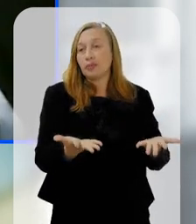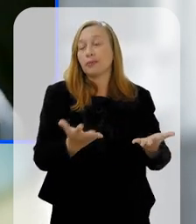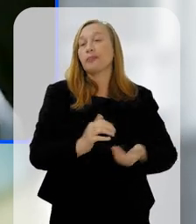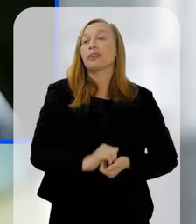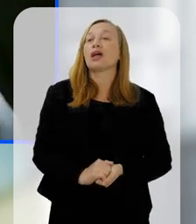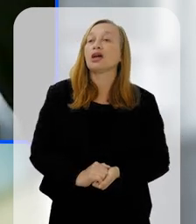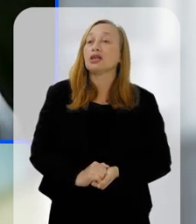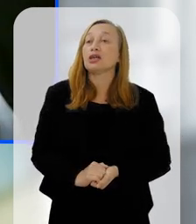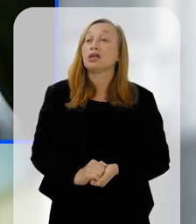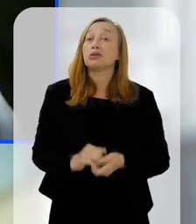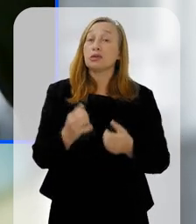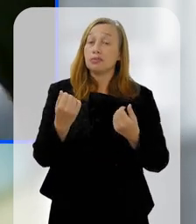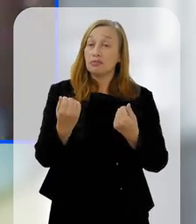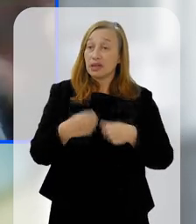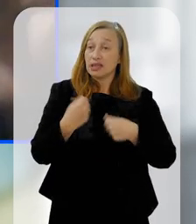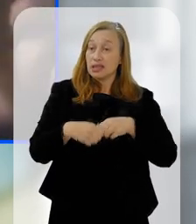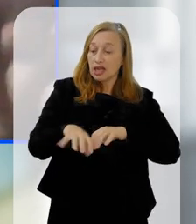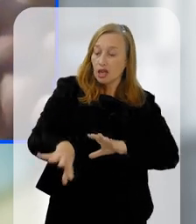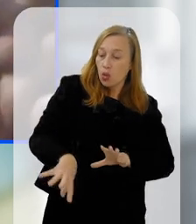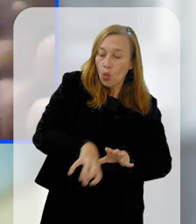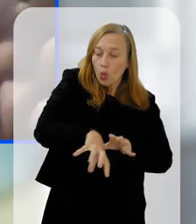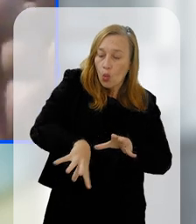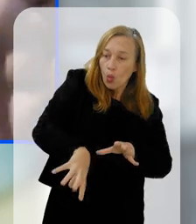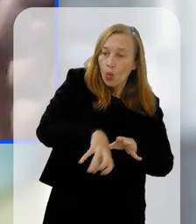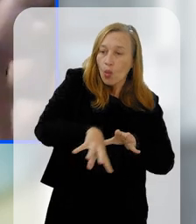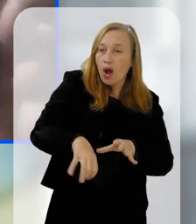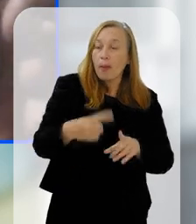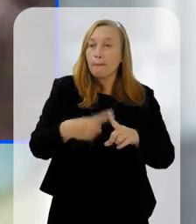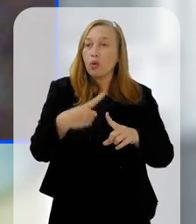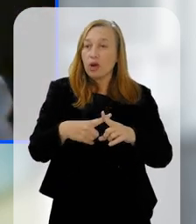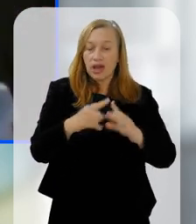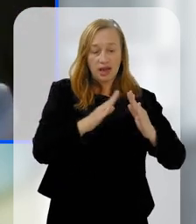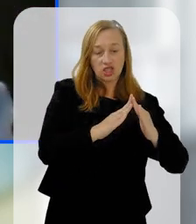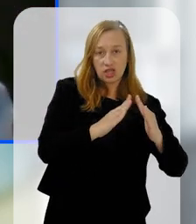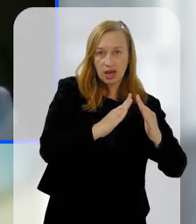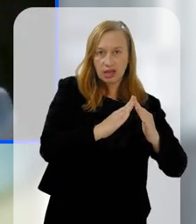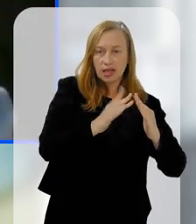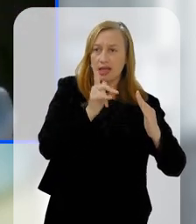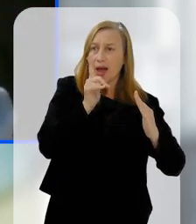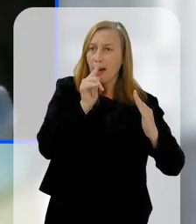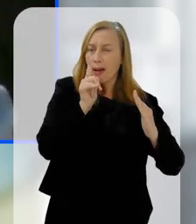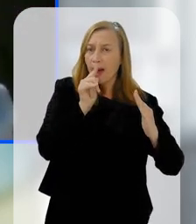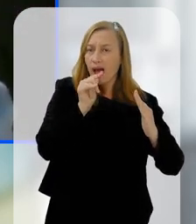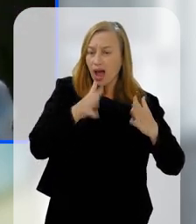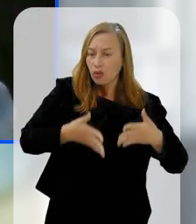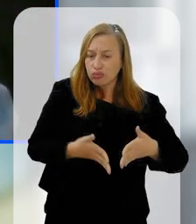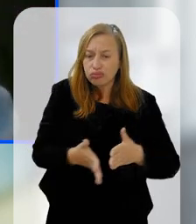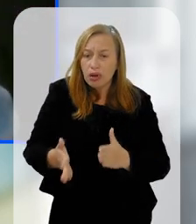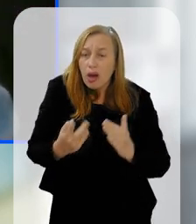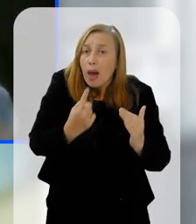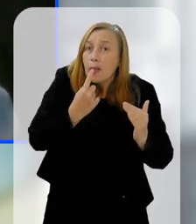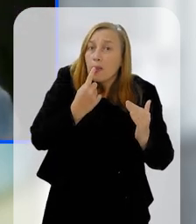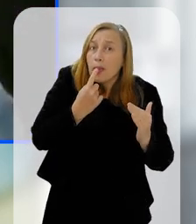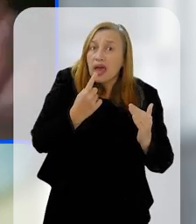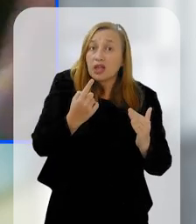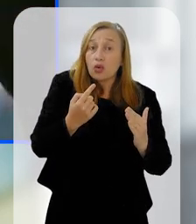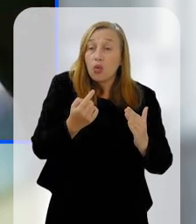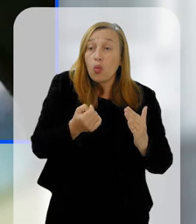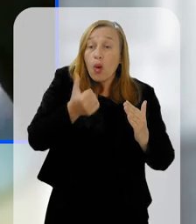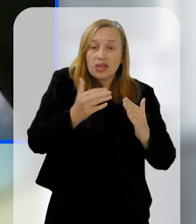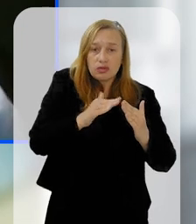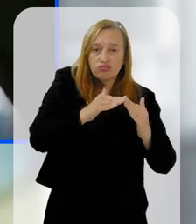não podia começar a dragar logo, porque as casas estavam tão em cima do rio que iam cair dentro do rio. E não era